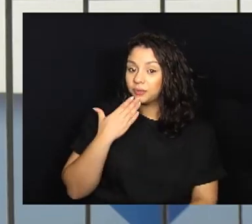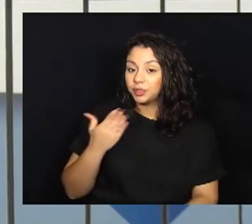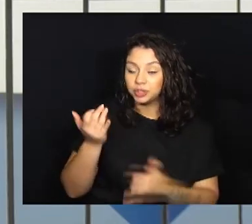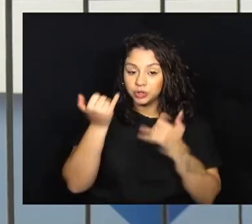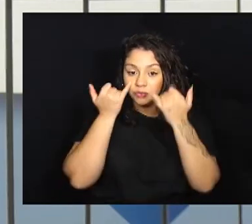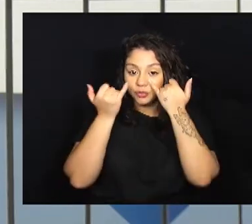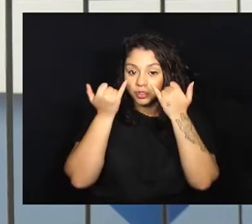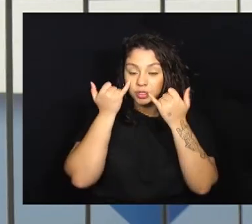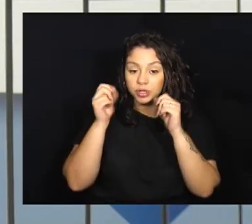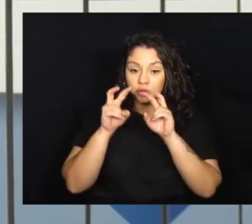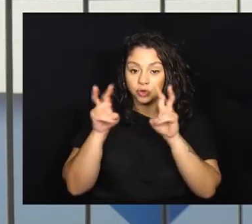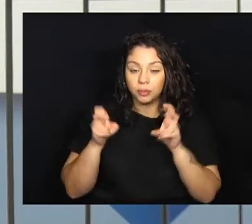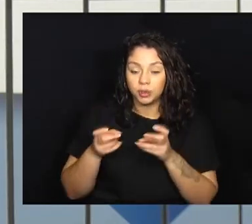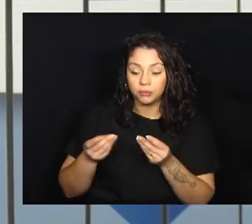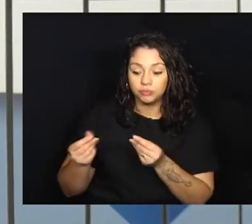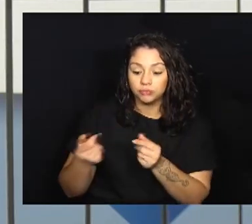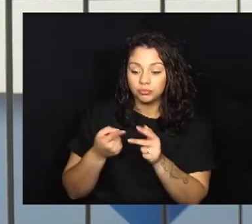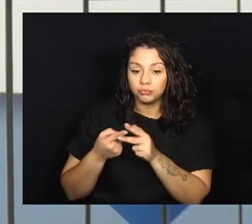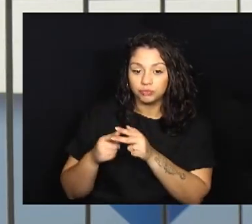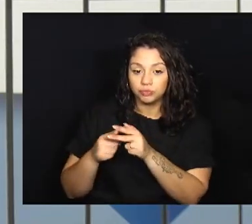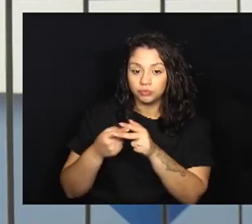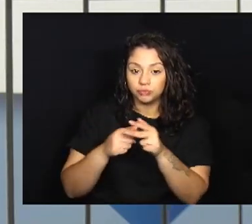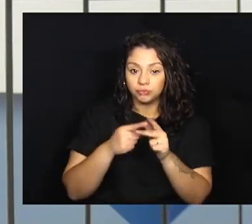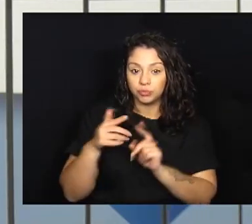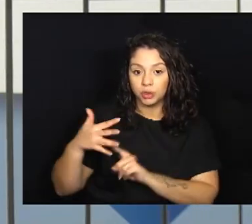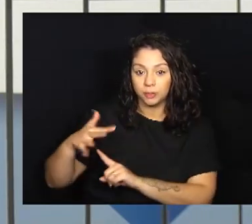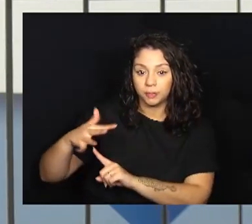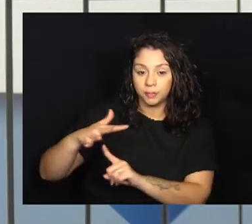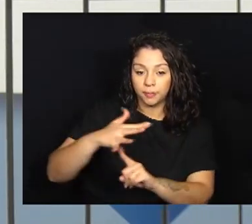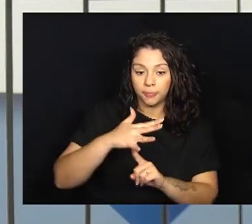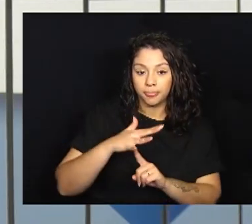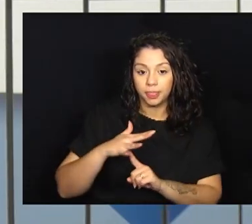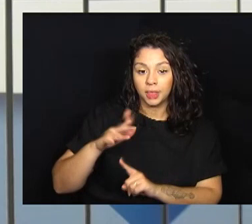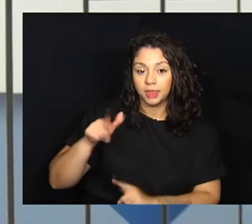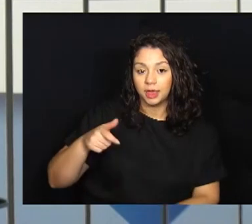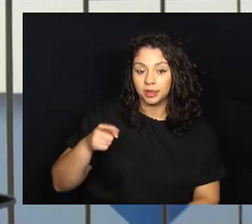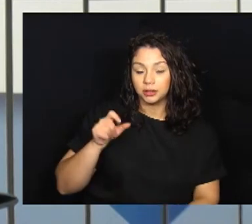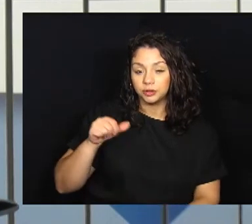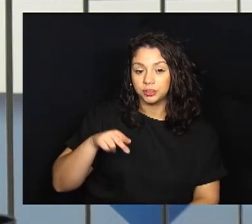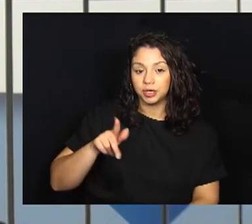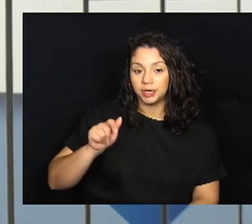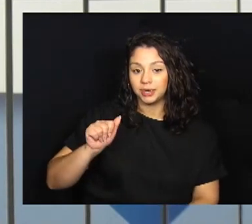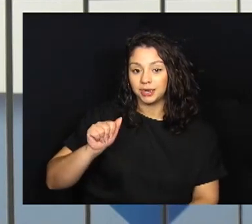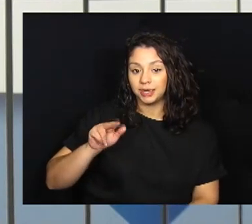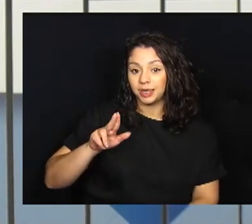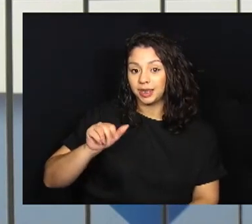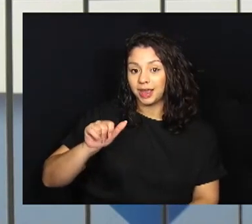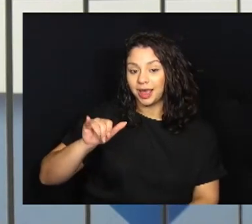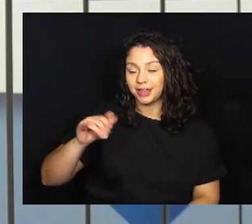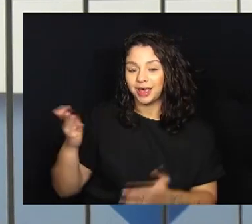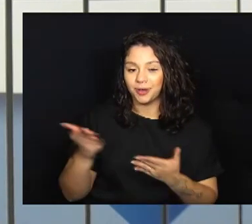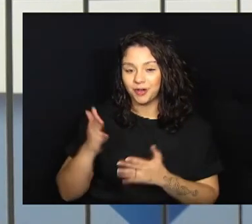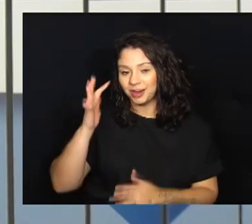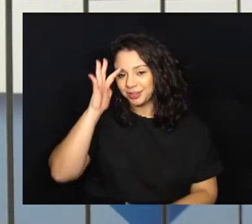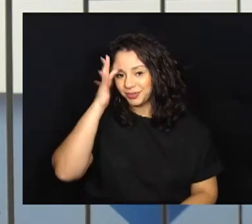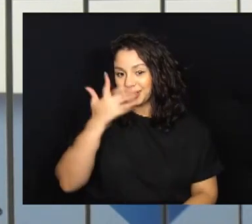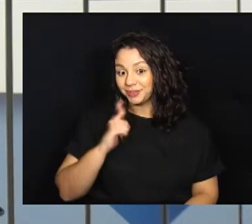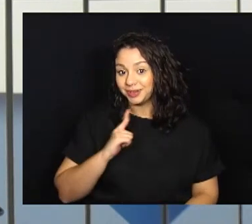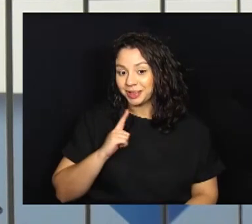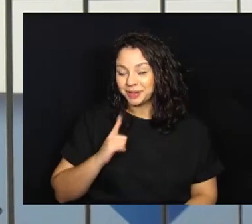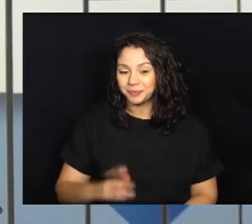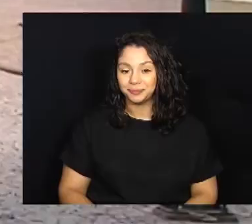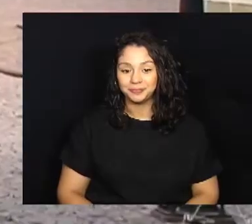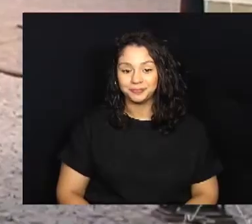informações sobre a revitalização da praça lá do Jardim Xangai e agora comemora o resultado.